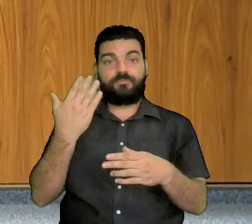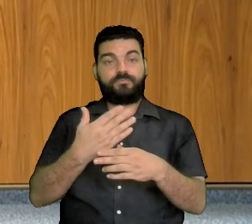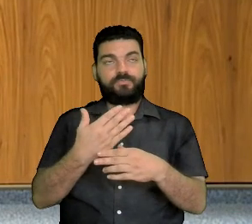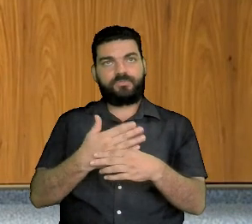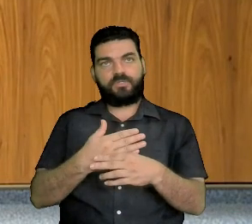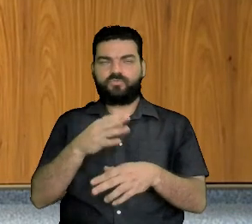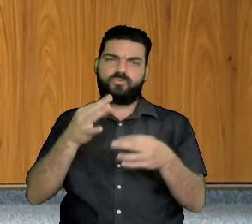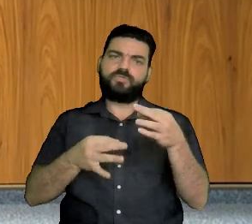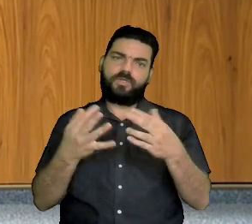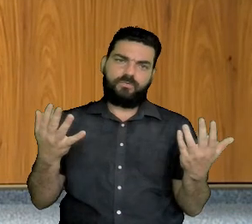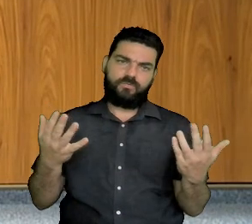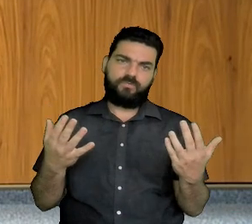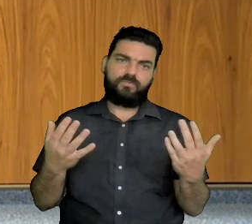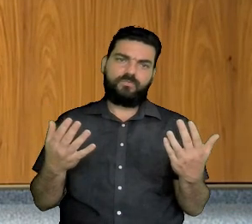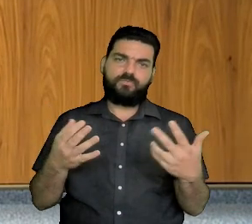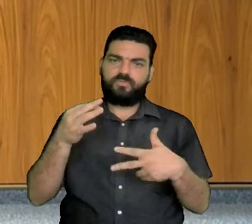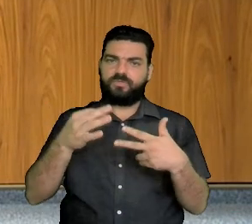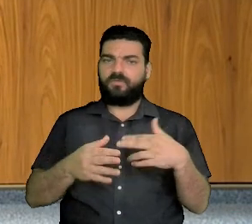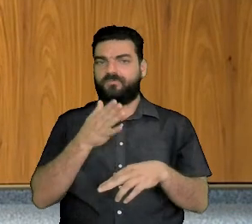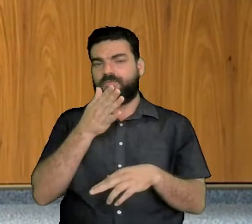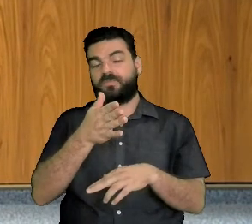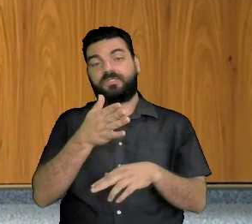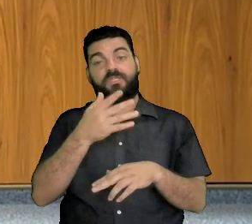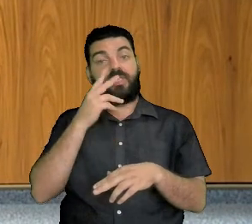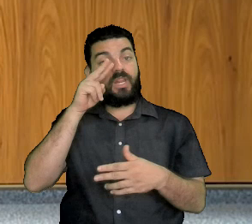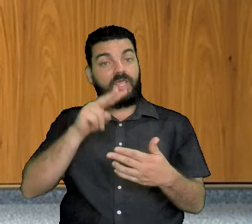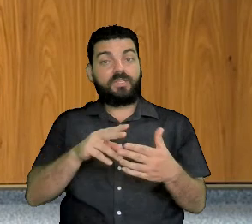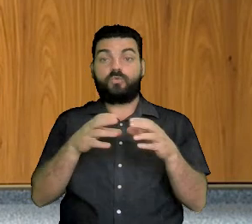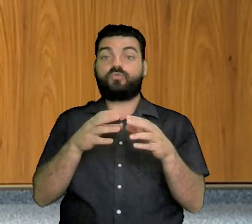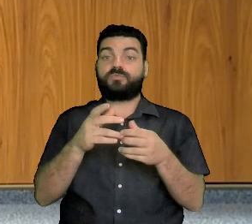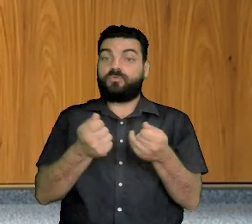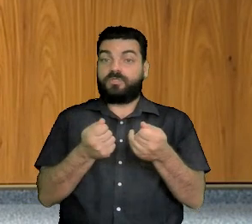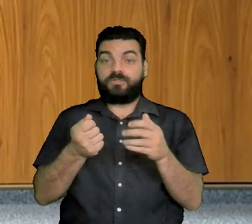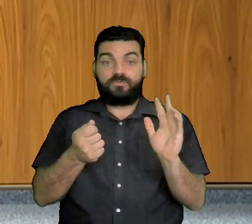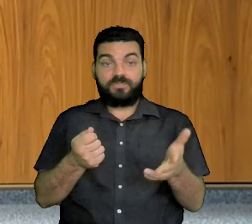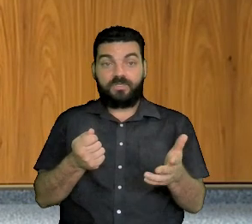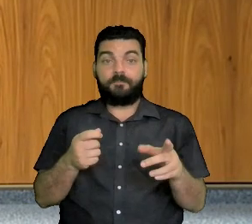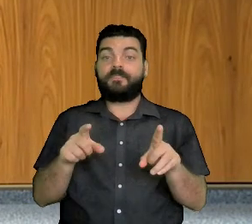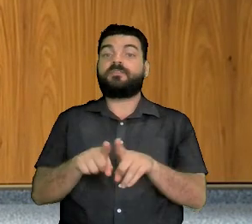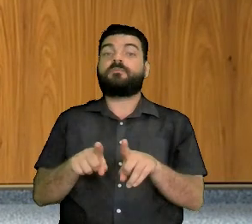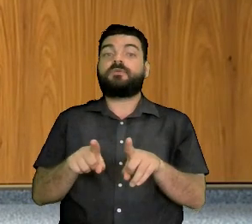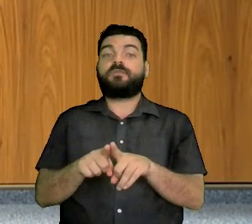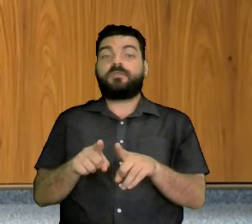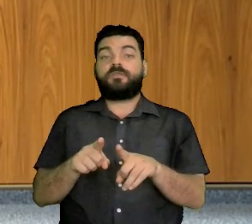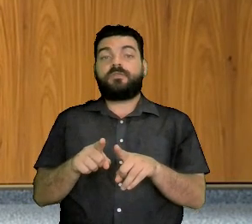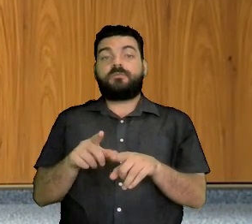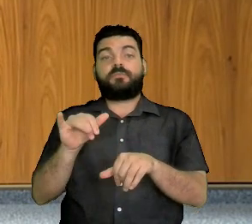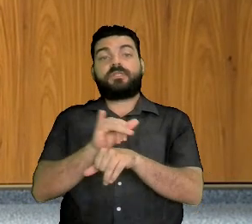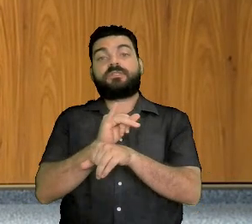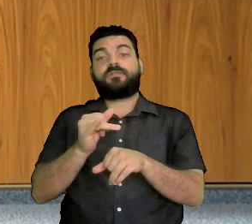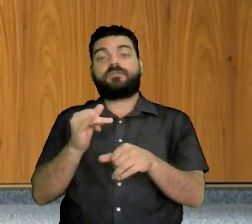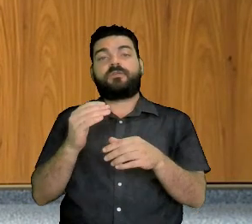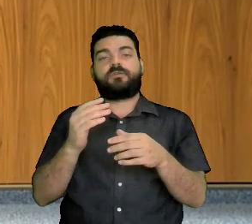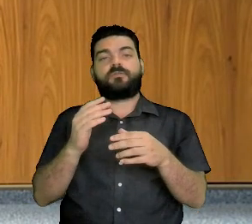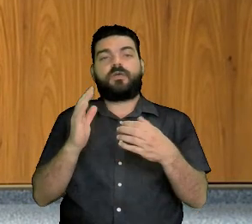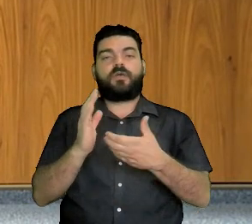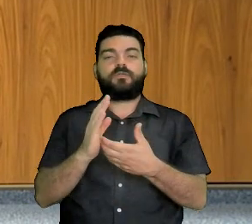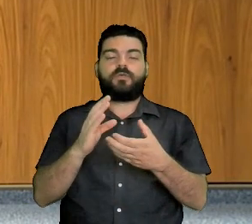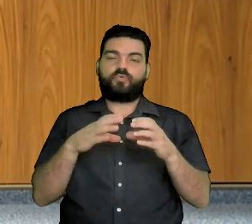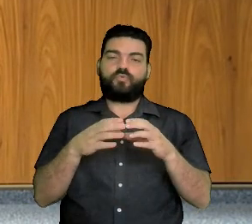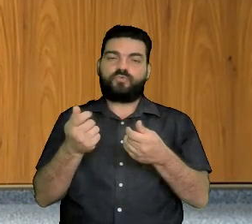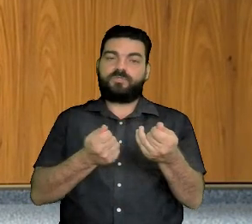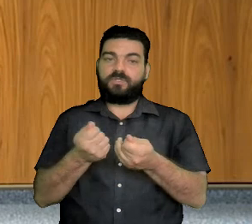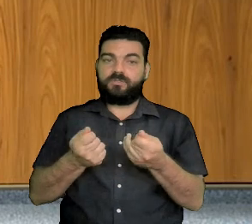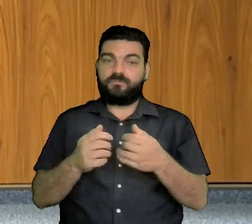judicial, pelos comitês de negociação e também pela via da Câmara de Conciliação e